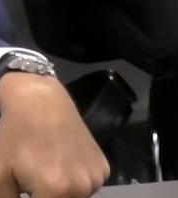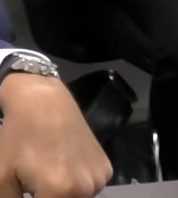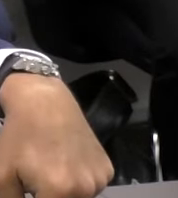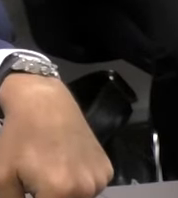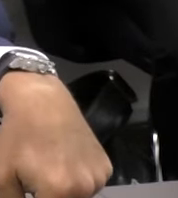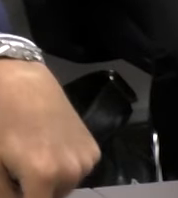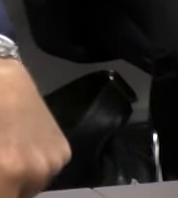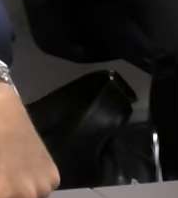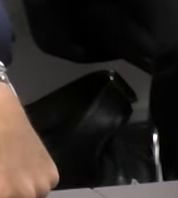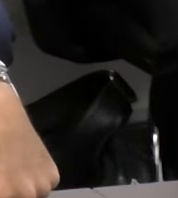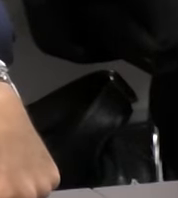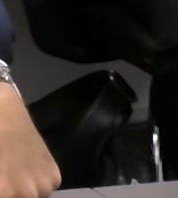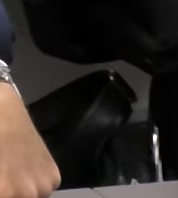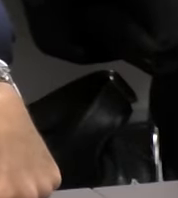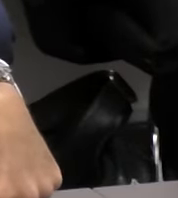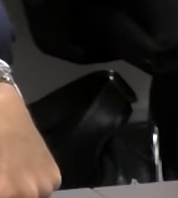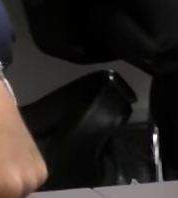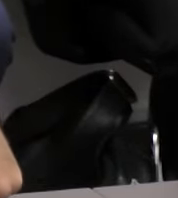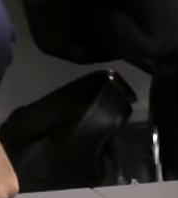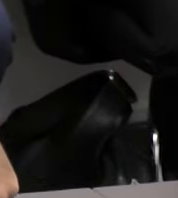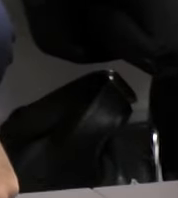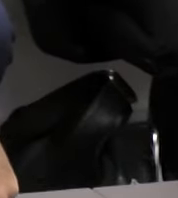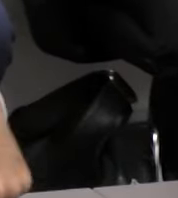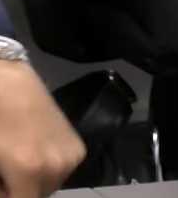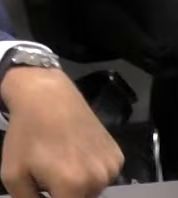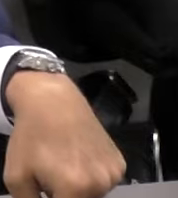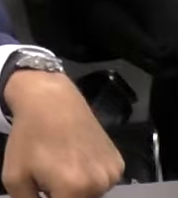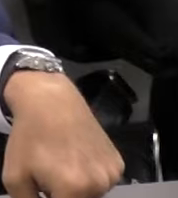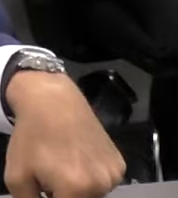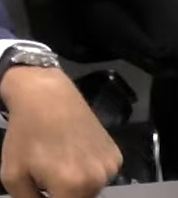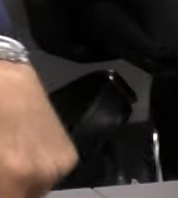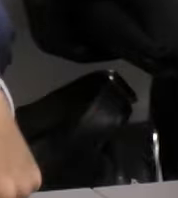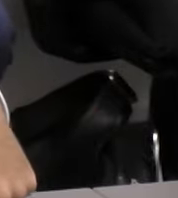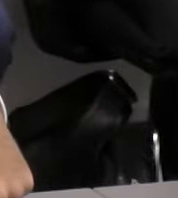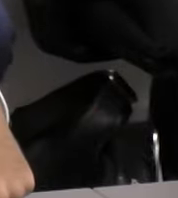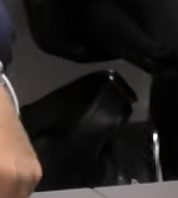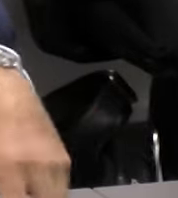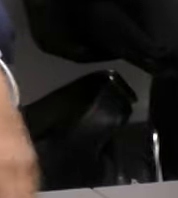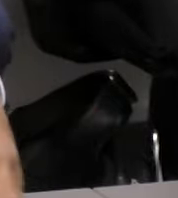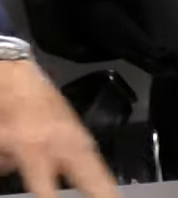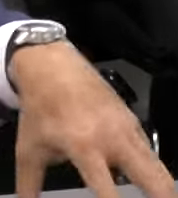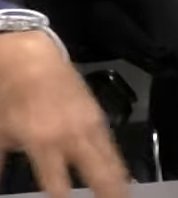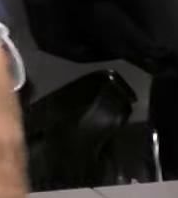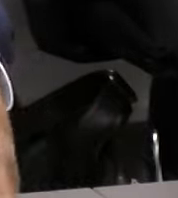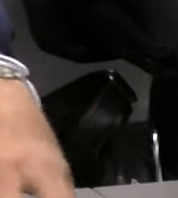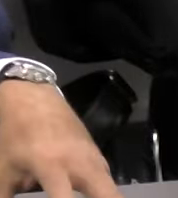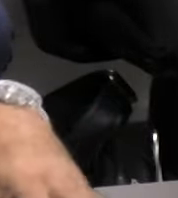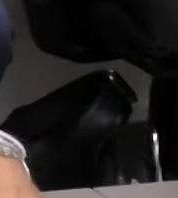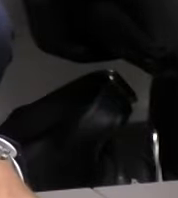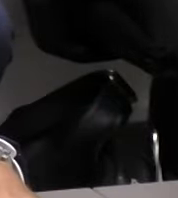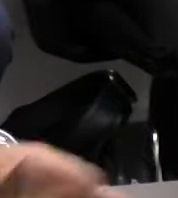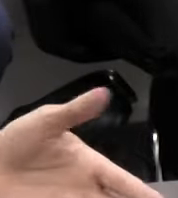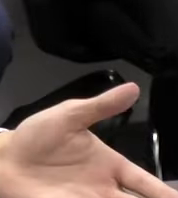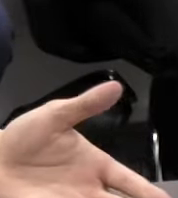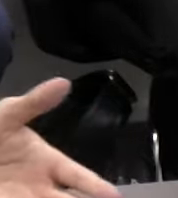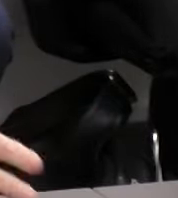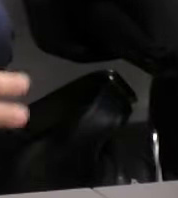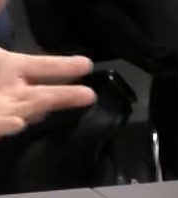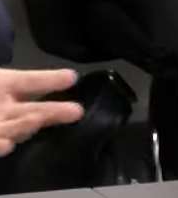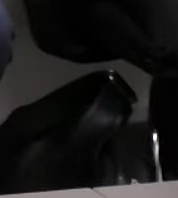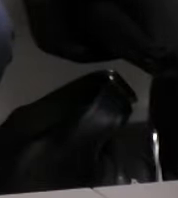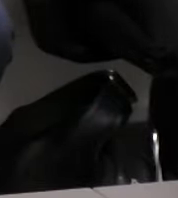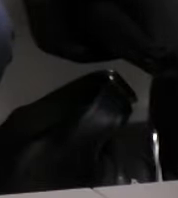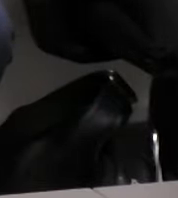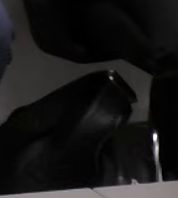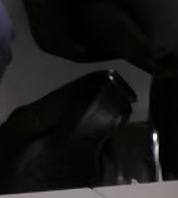devem integrar um álbum de identificação no âmbito dos inquéritos policiais eh eu tô